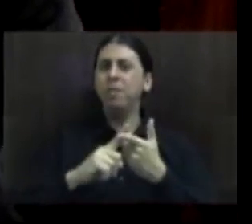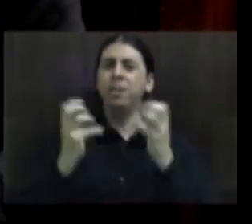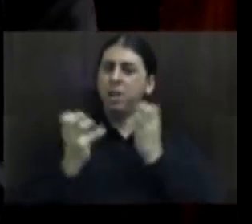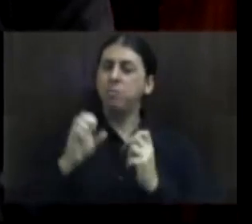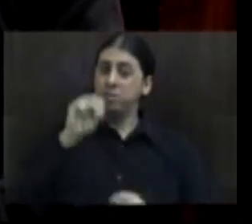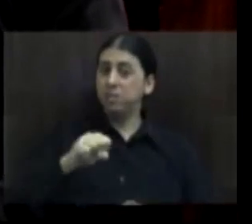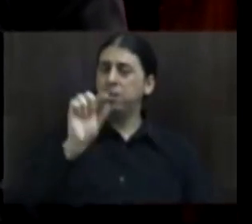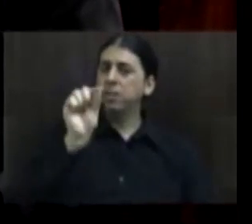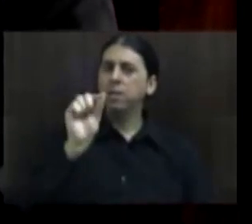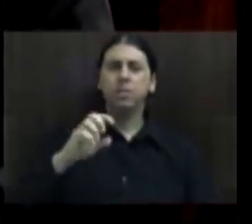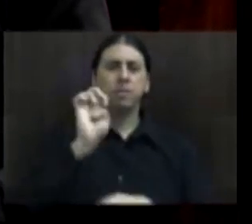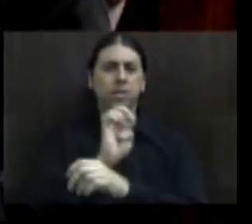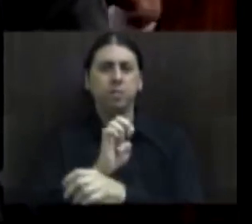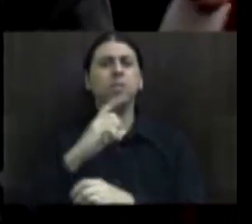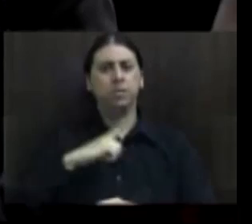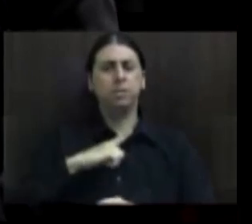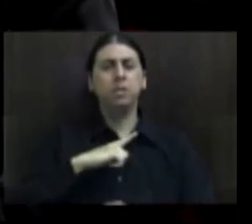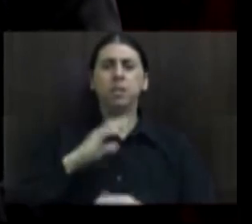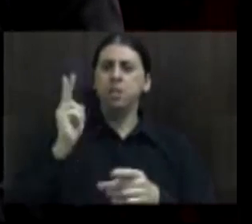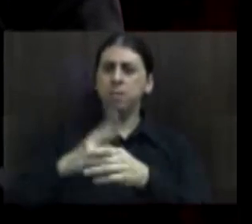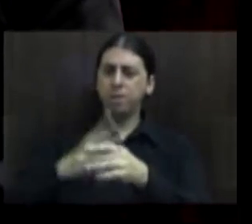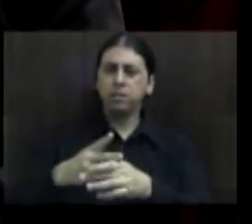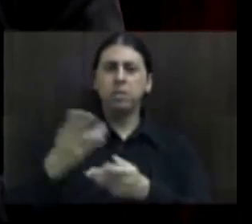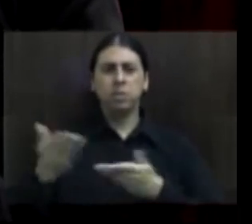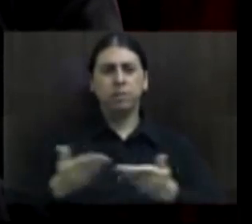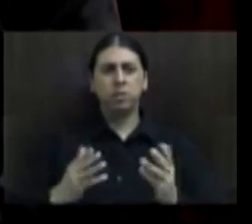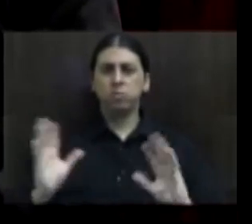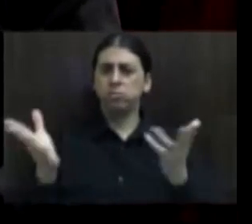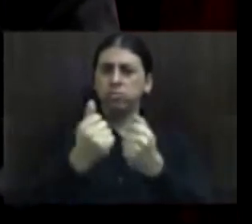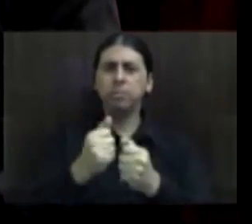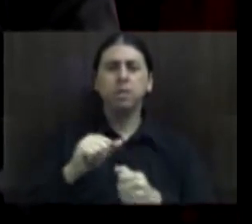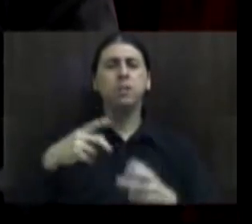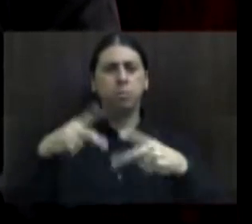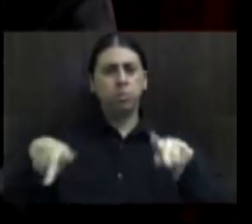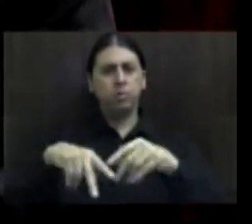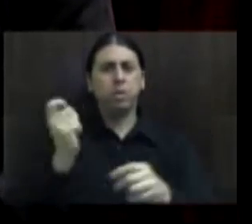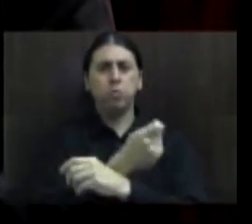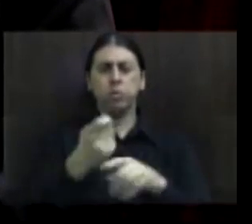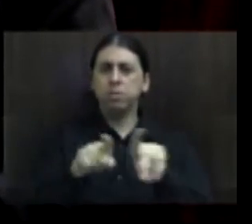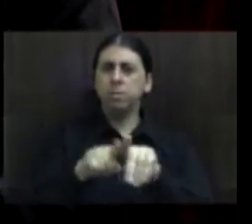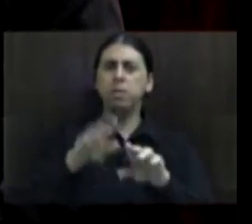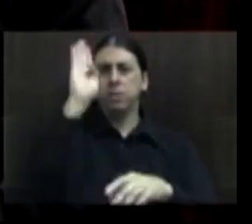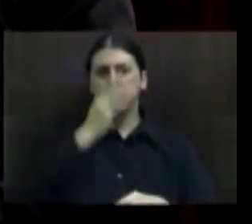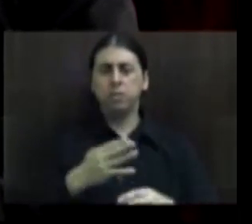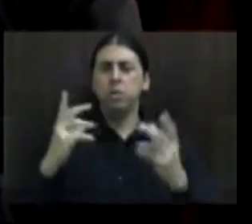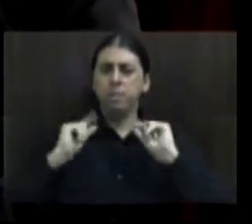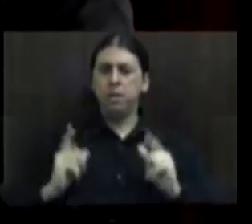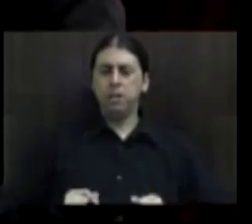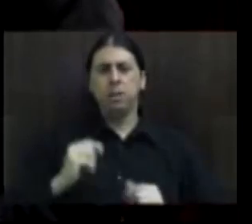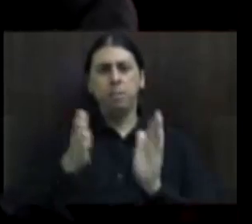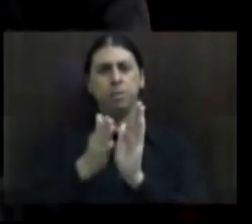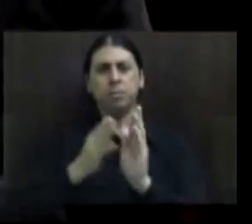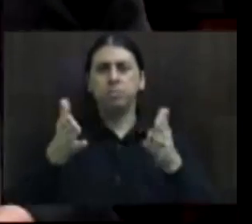sim um estado que bem preste seus serviços porque é isso que o povo Gaúcho e brasileiro merece Meus